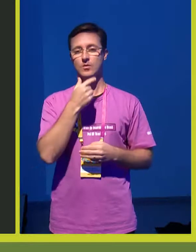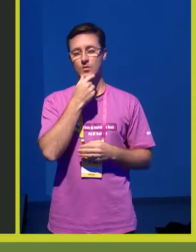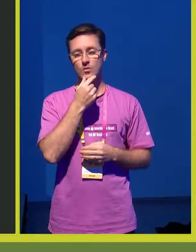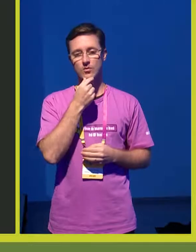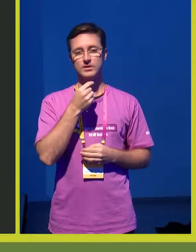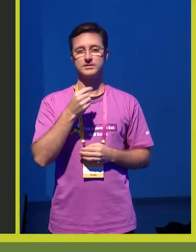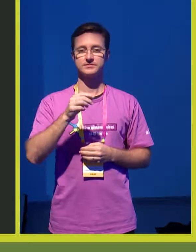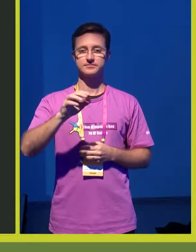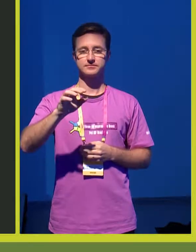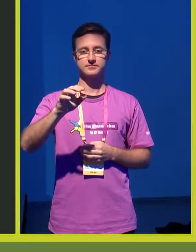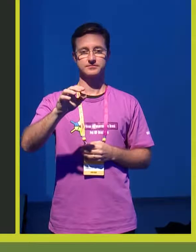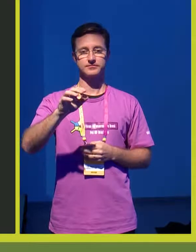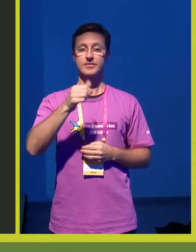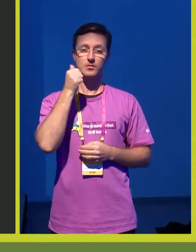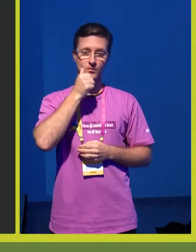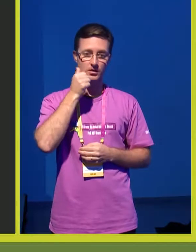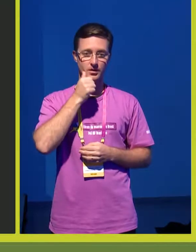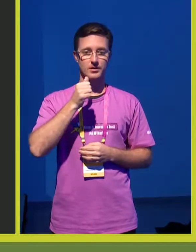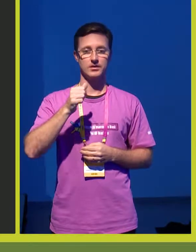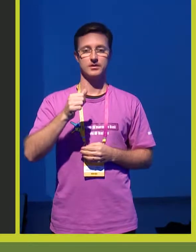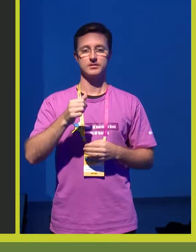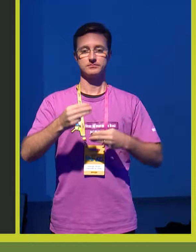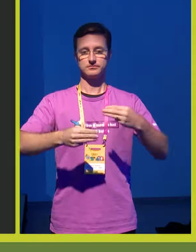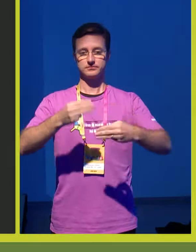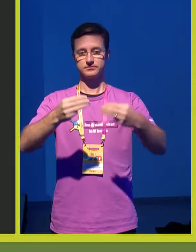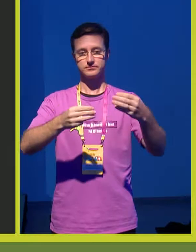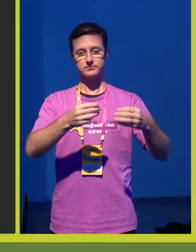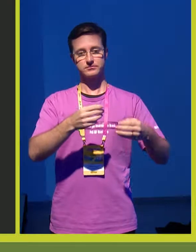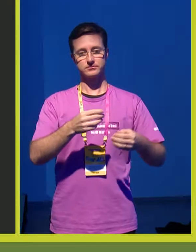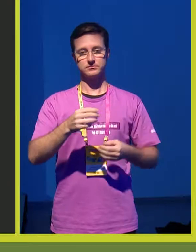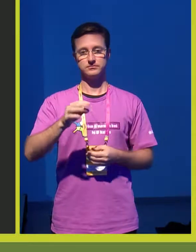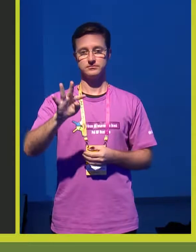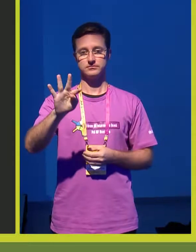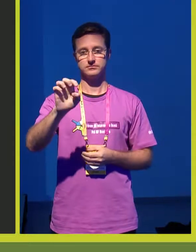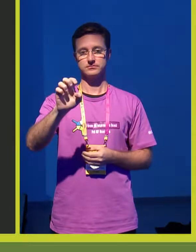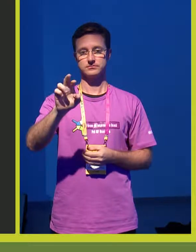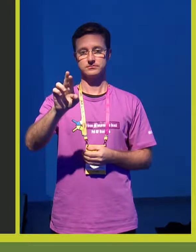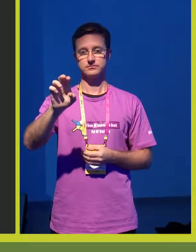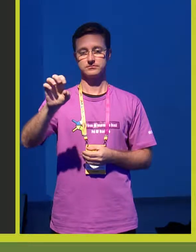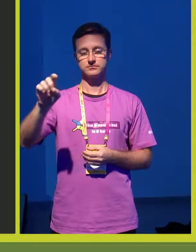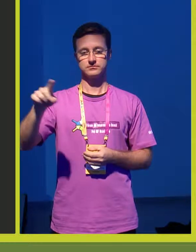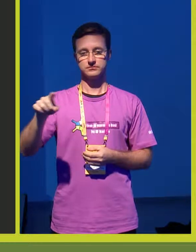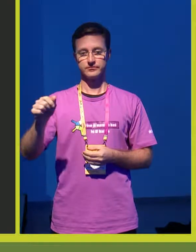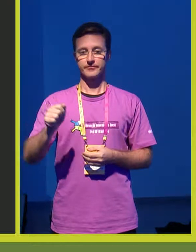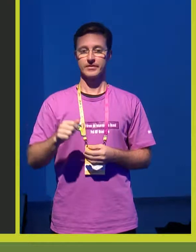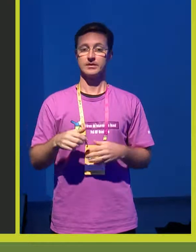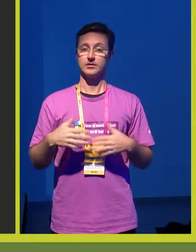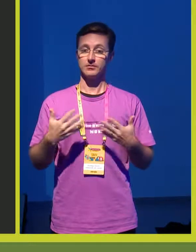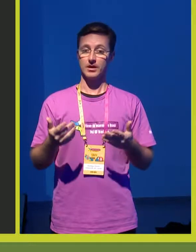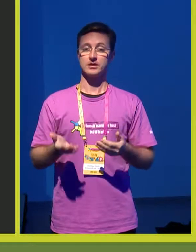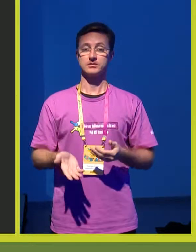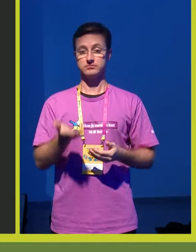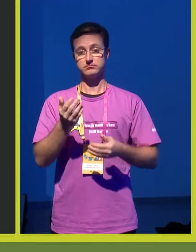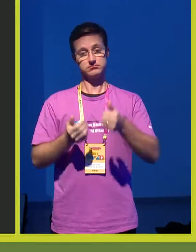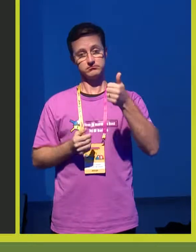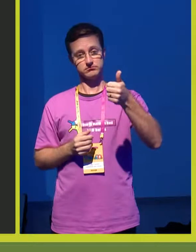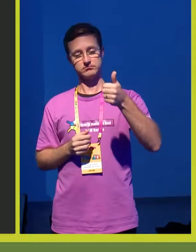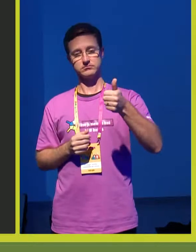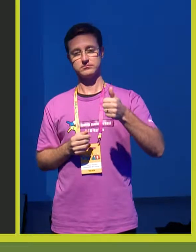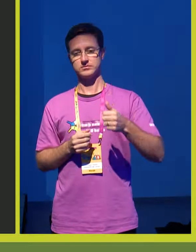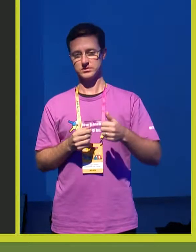Tereza também que tem outro voto e o outro sinal positivo e aqui fica também uma